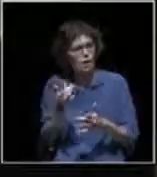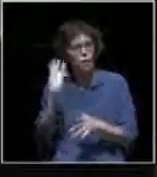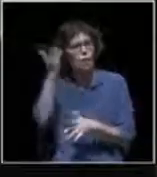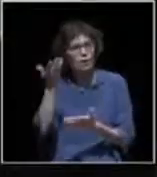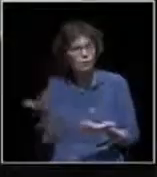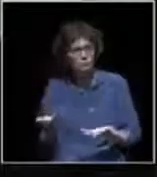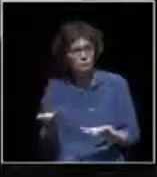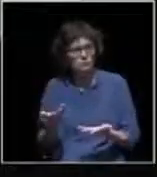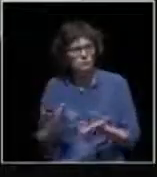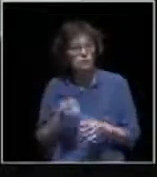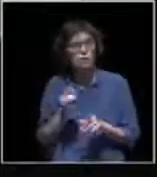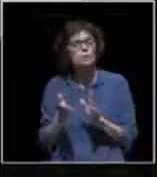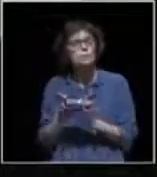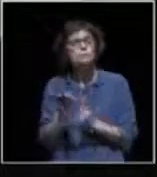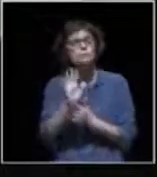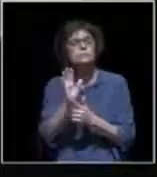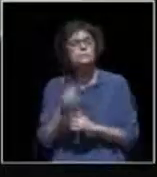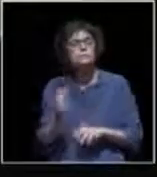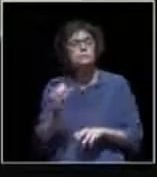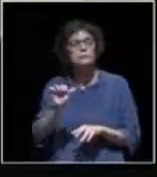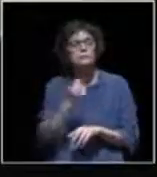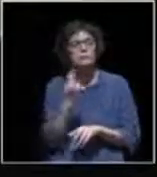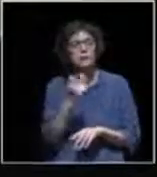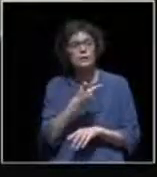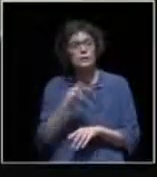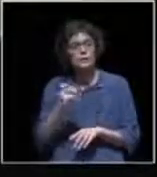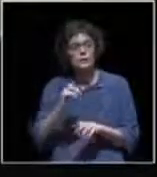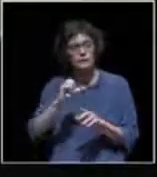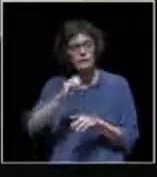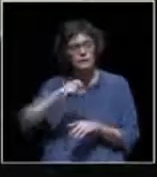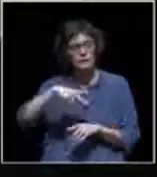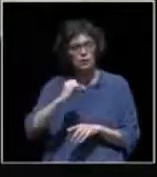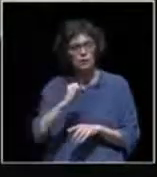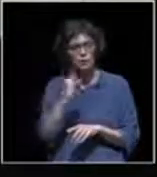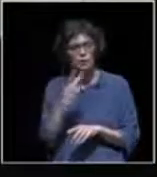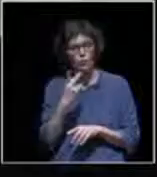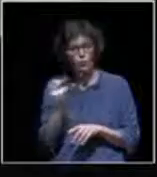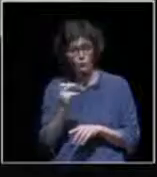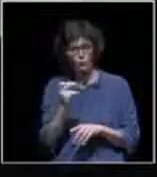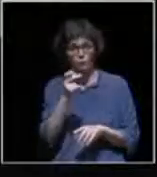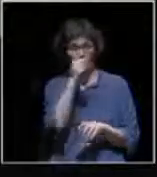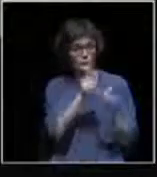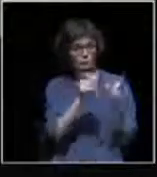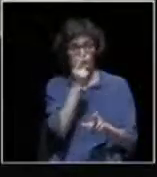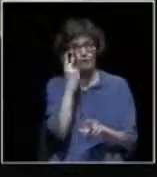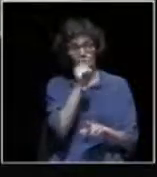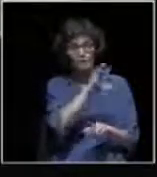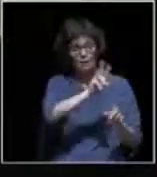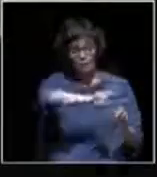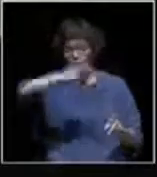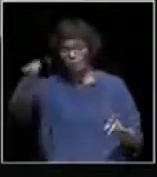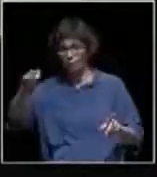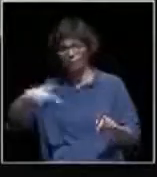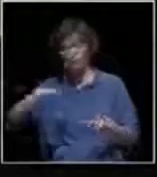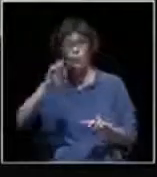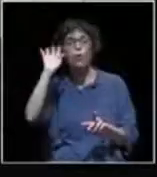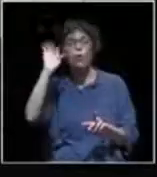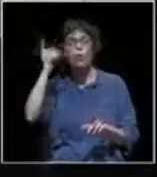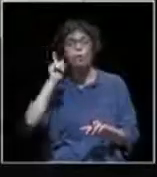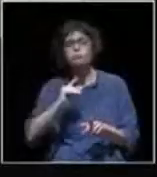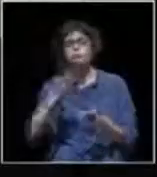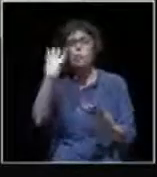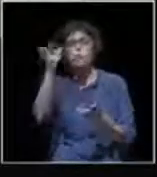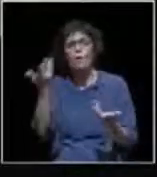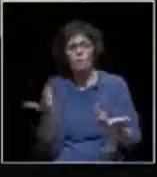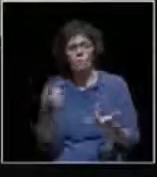Por exemplo, para este caso da Quinta da Noiva, vão os moradores e as empresas locais serem transferidos? Se sim, quando, para onde e quem